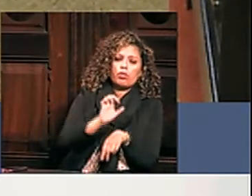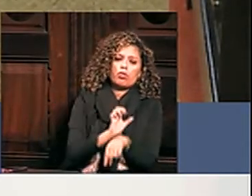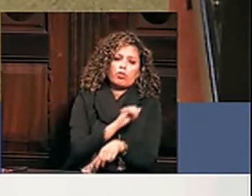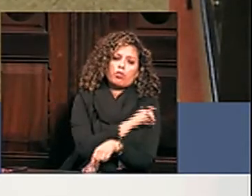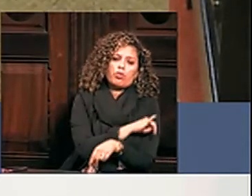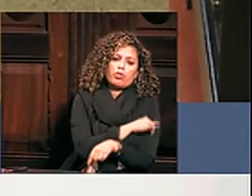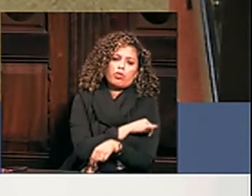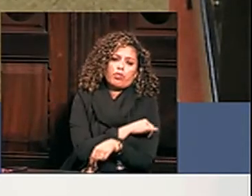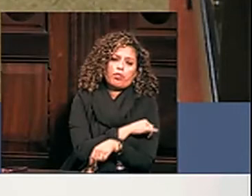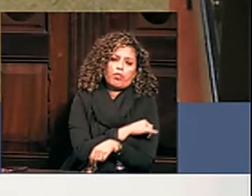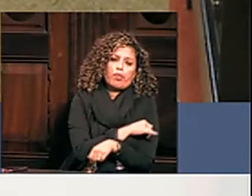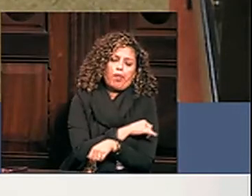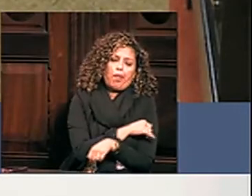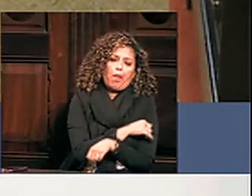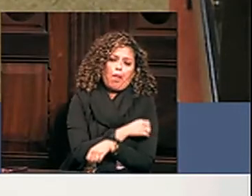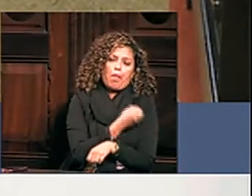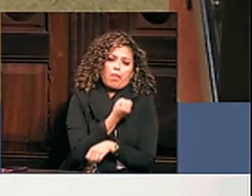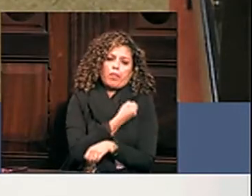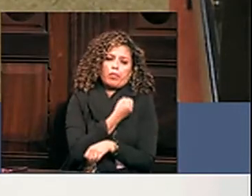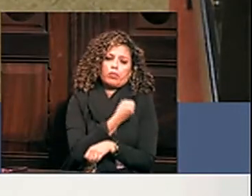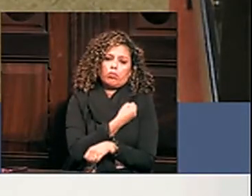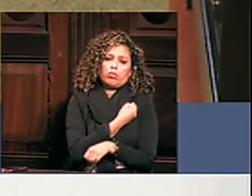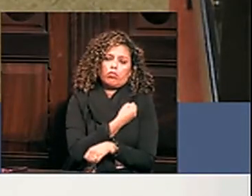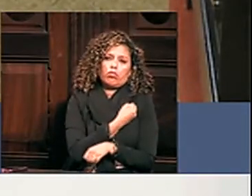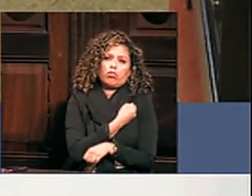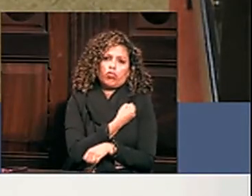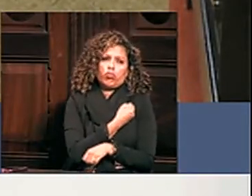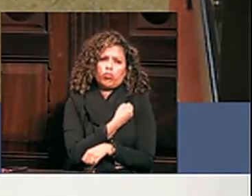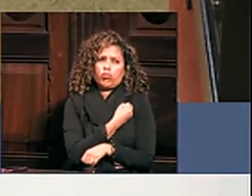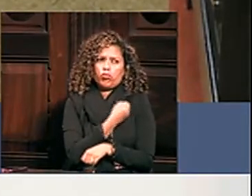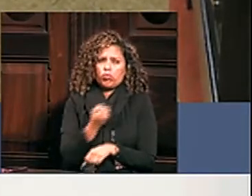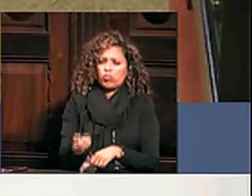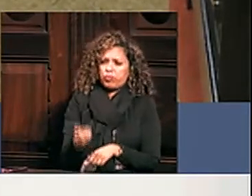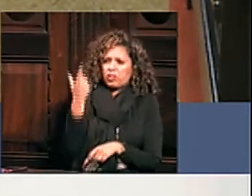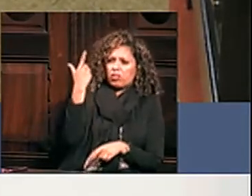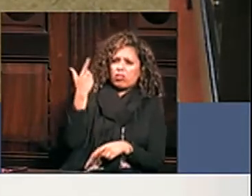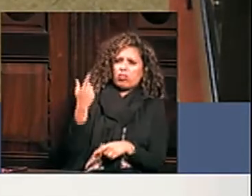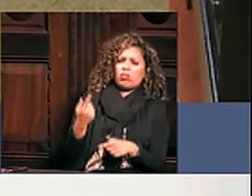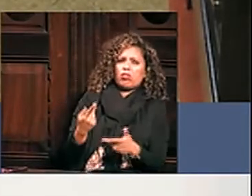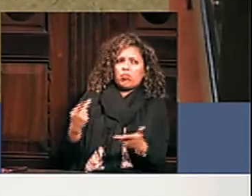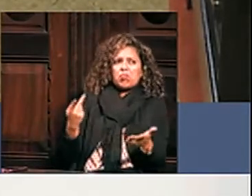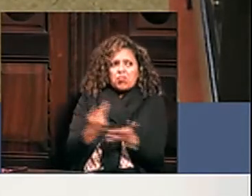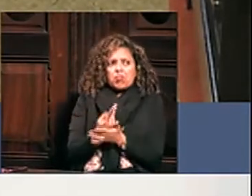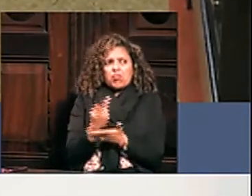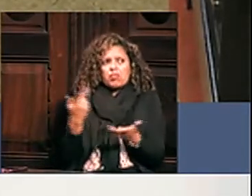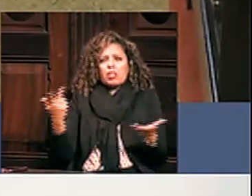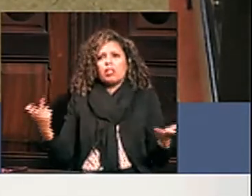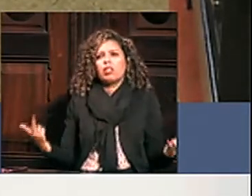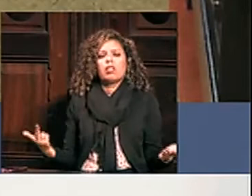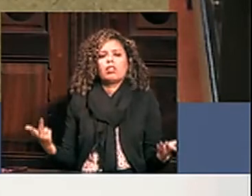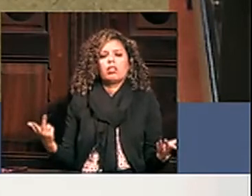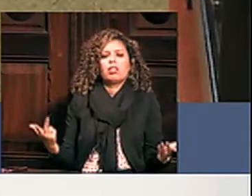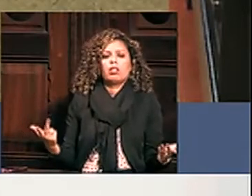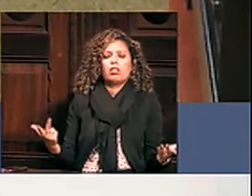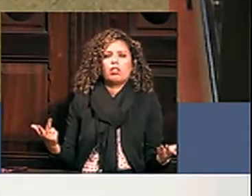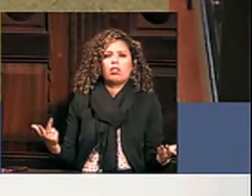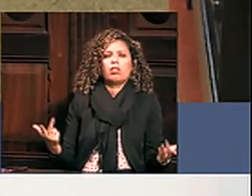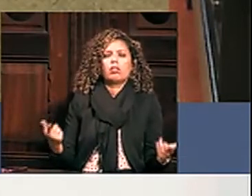um núcleo de antagonismo, porque foi um compromisso